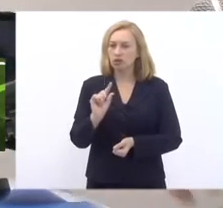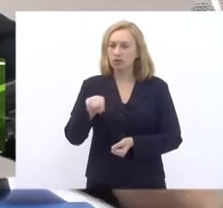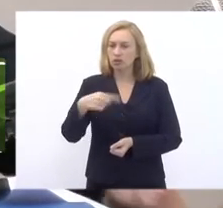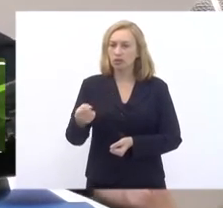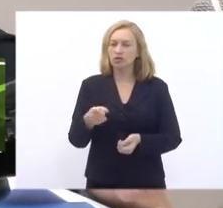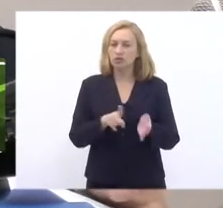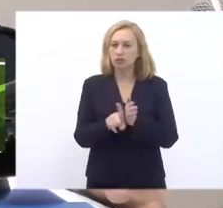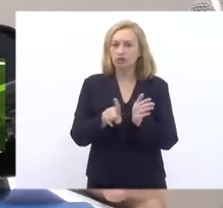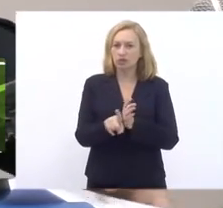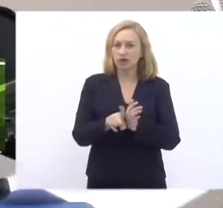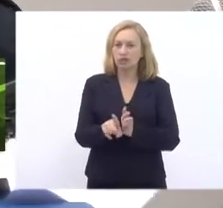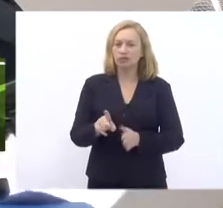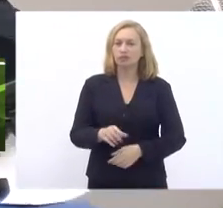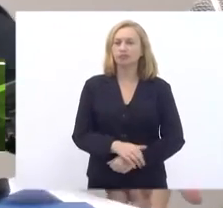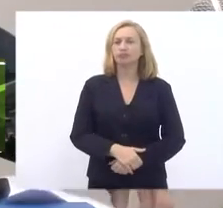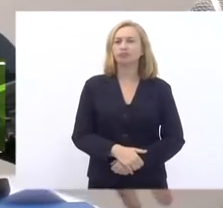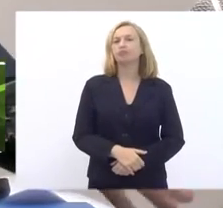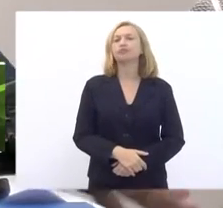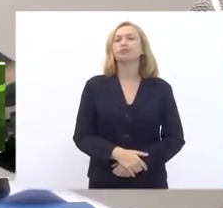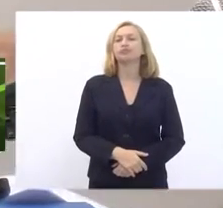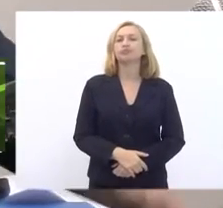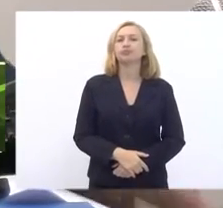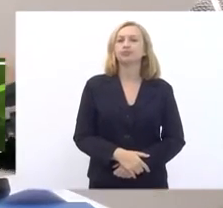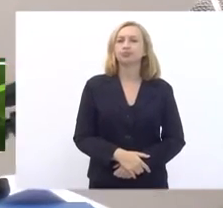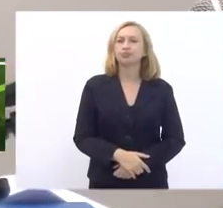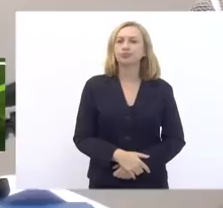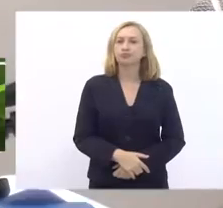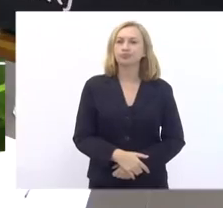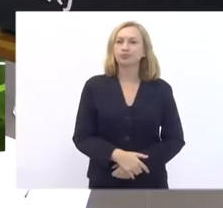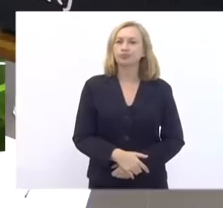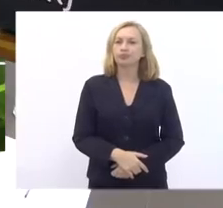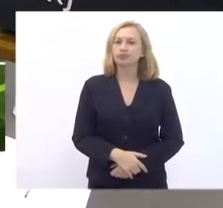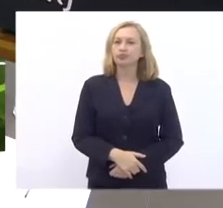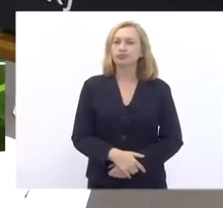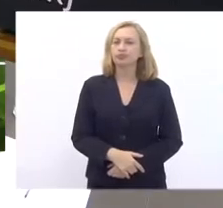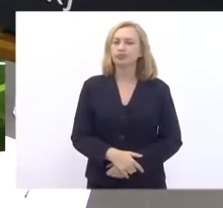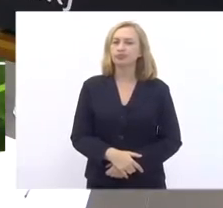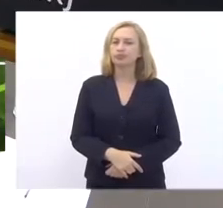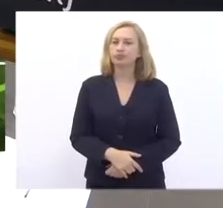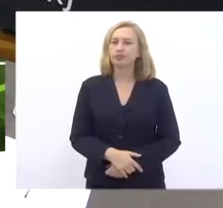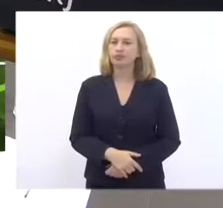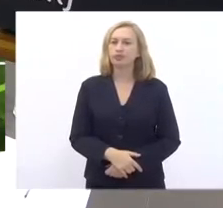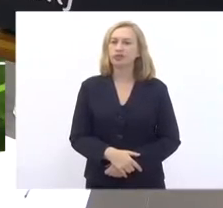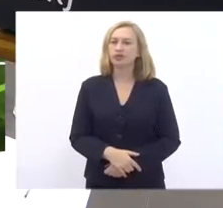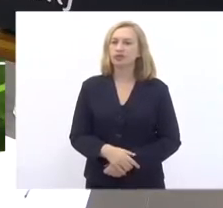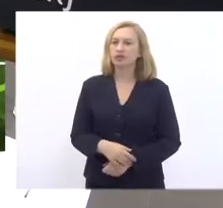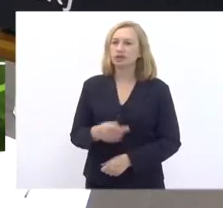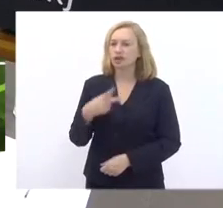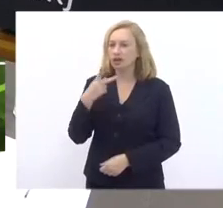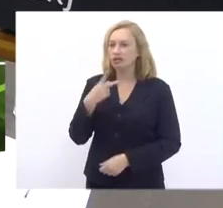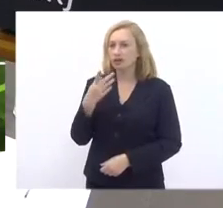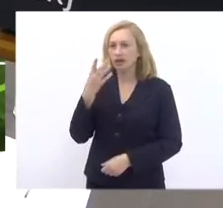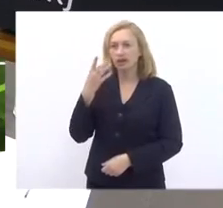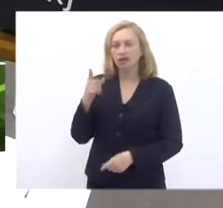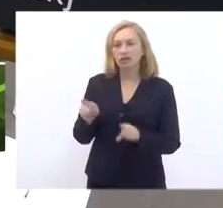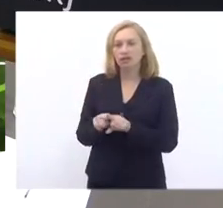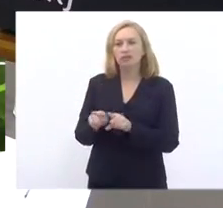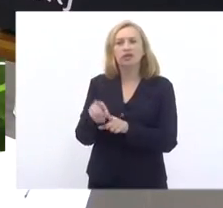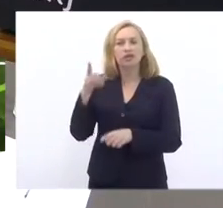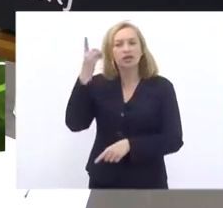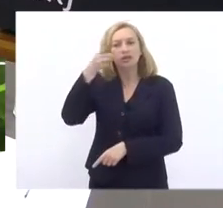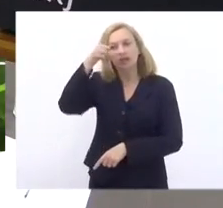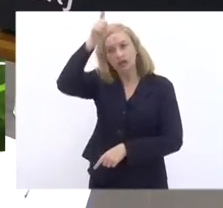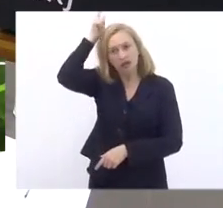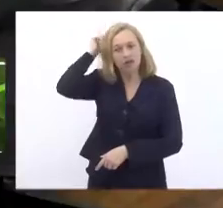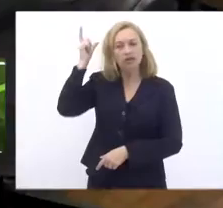para fazer novas perguntas. Quer fazer algumas considerações em cima da fala do Waldeck para tentar... Não, eu queria...